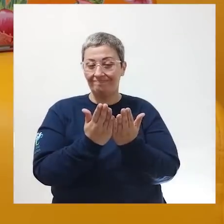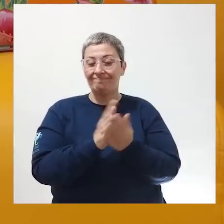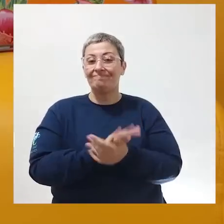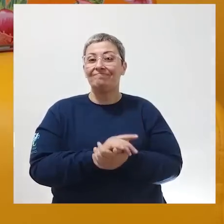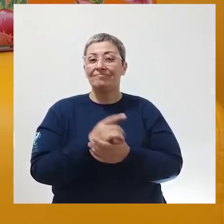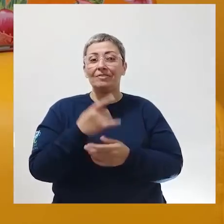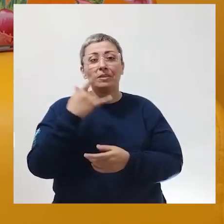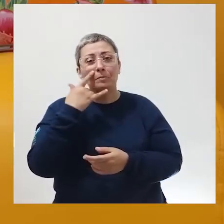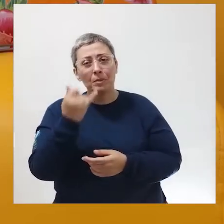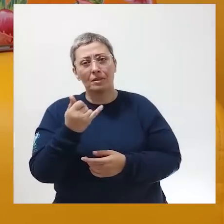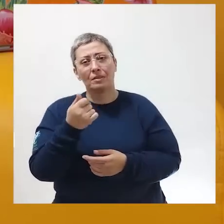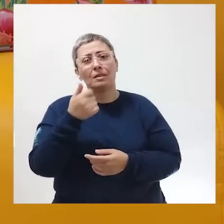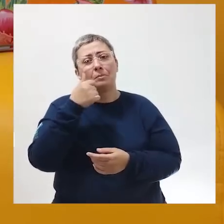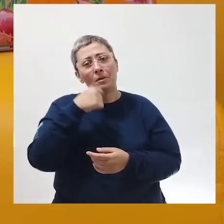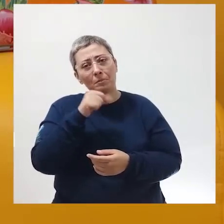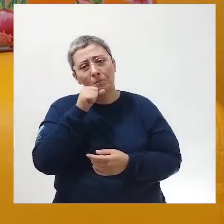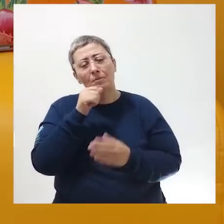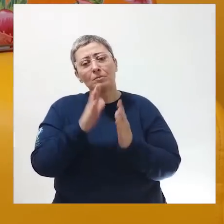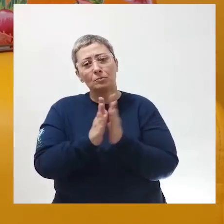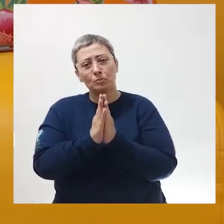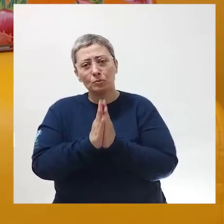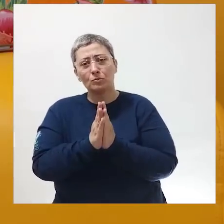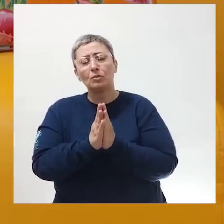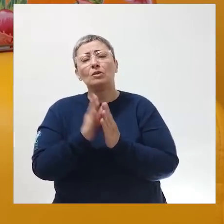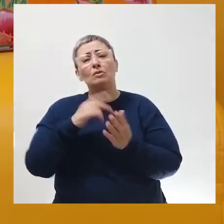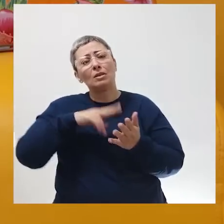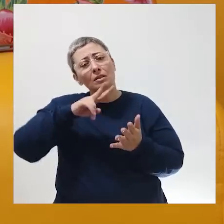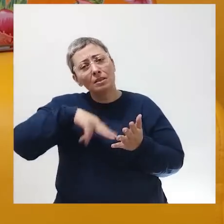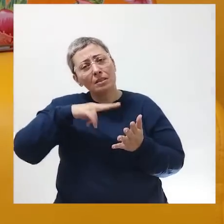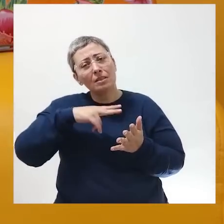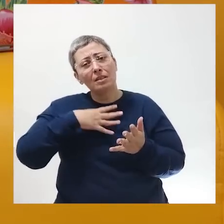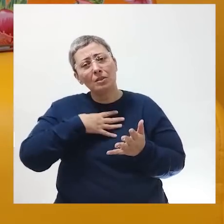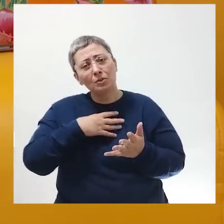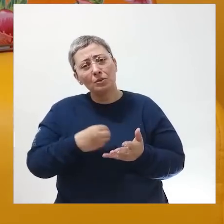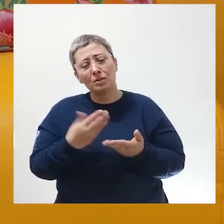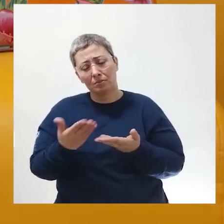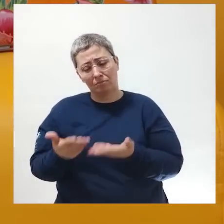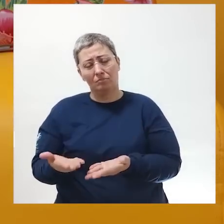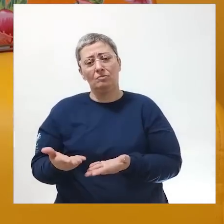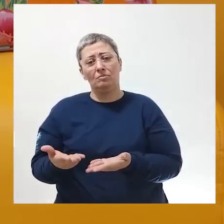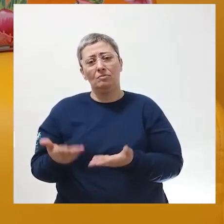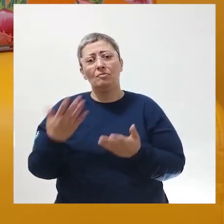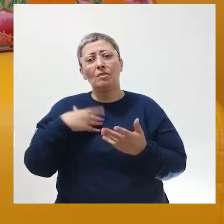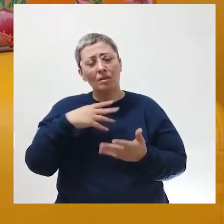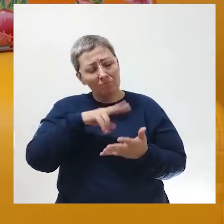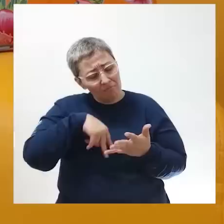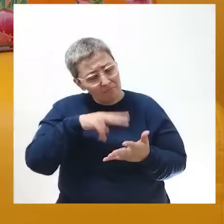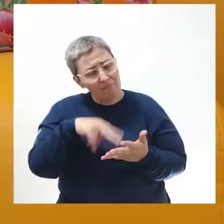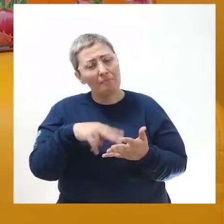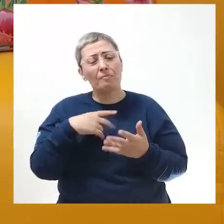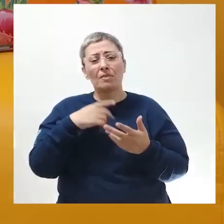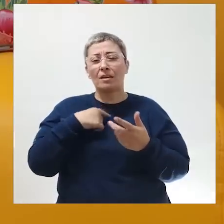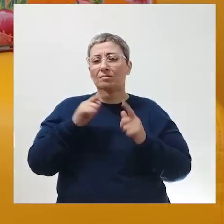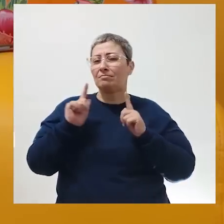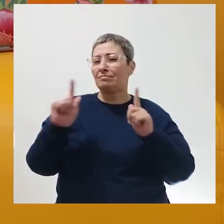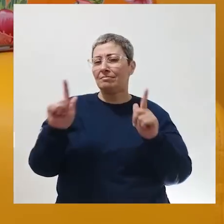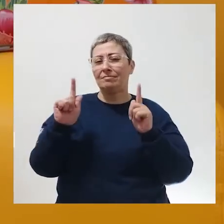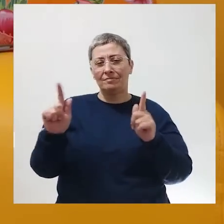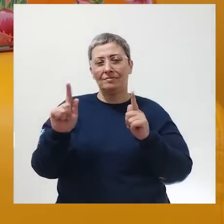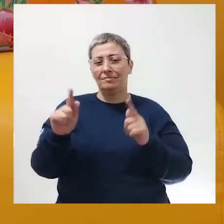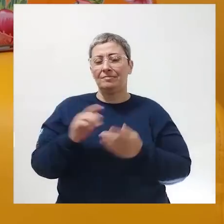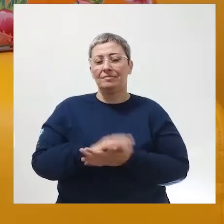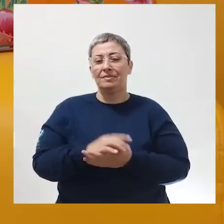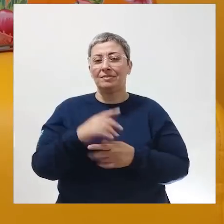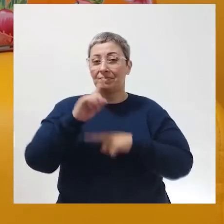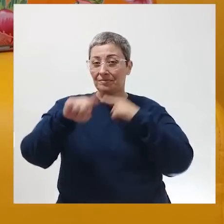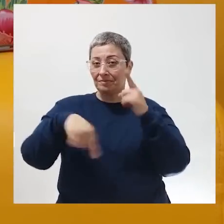literária. Papai, mamãe, leiam para os seus filhos. Leiam e se